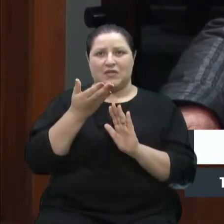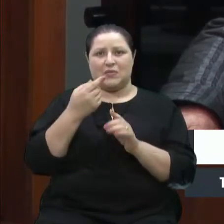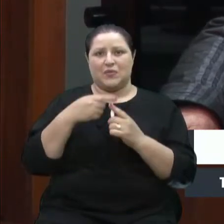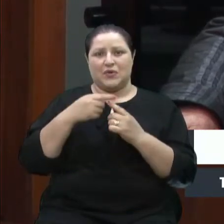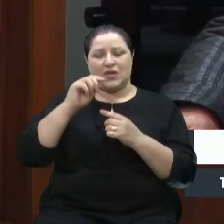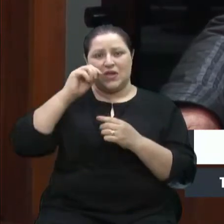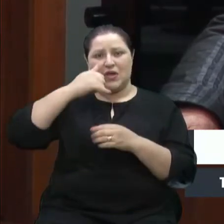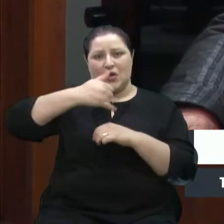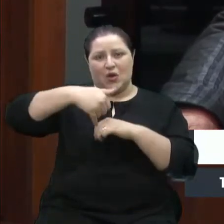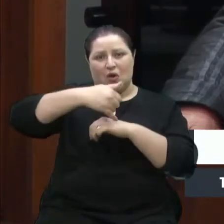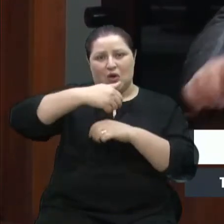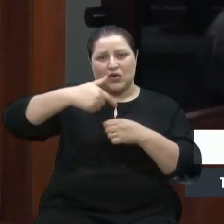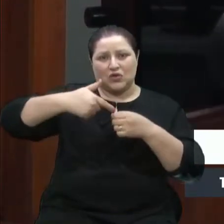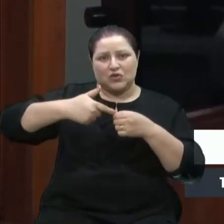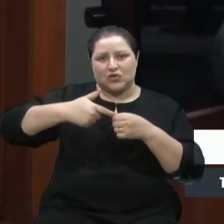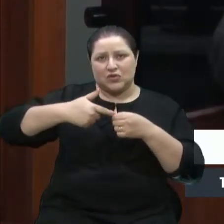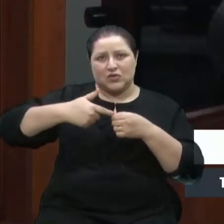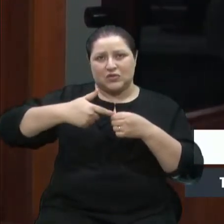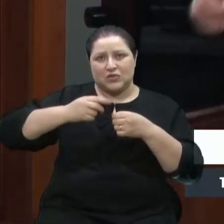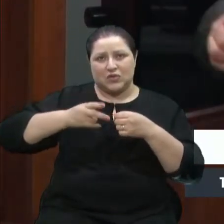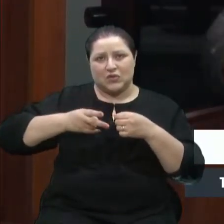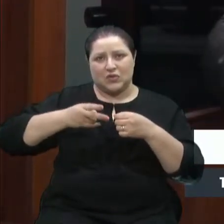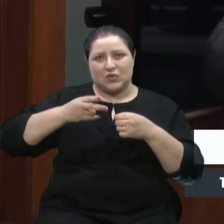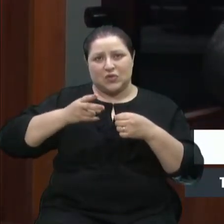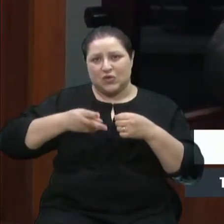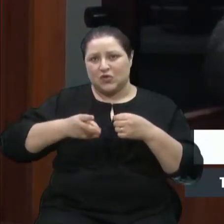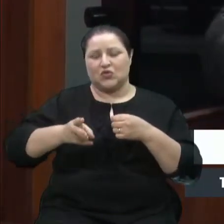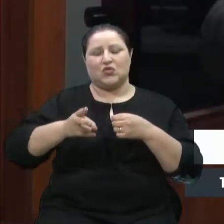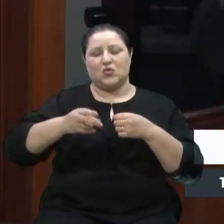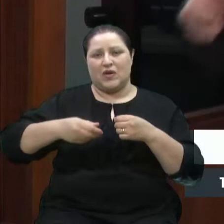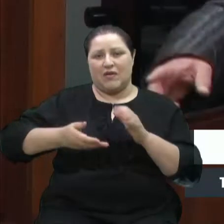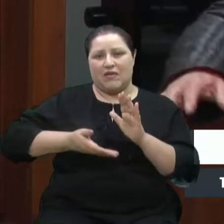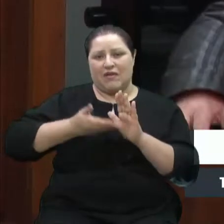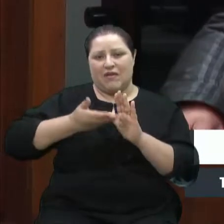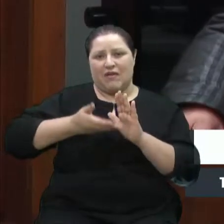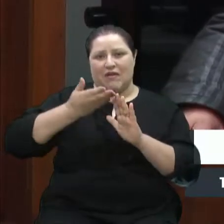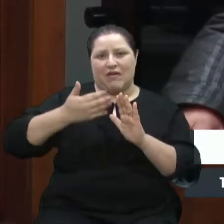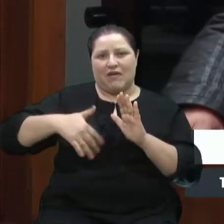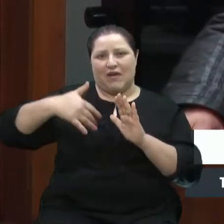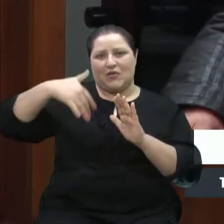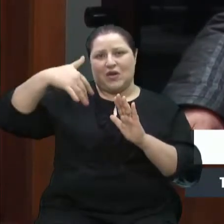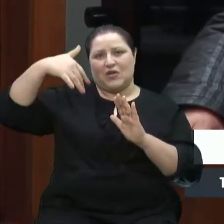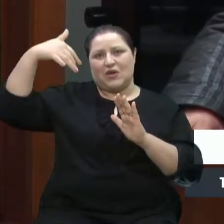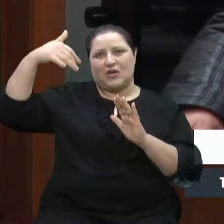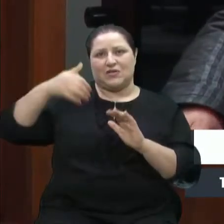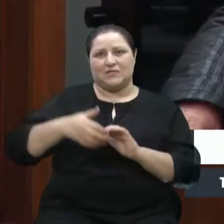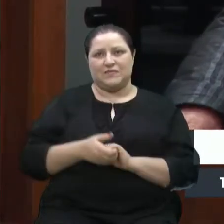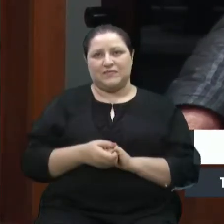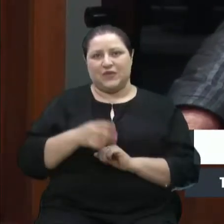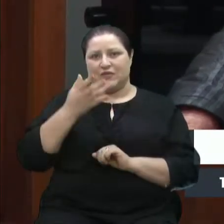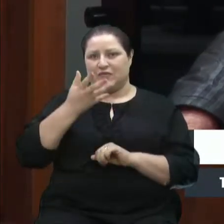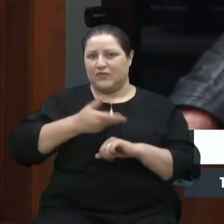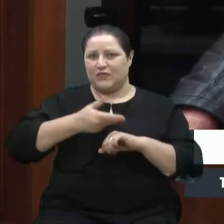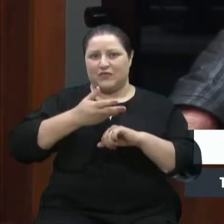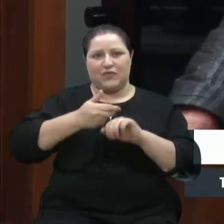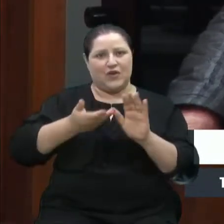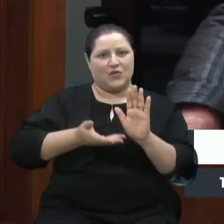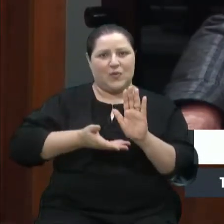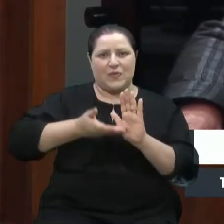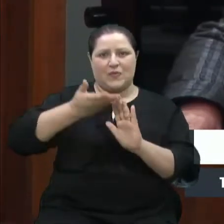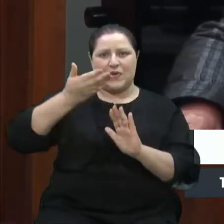diesel continuou a Passos longos continua acelerado continua acelerado